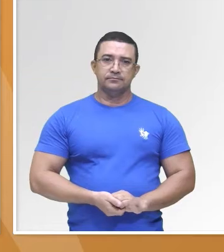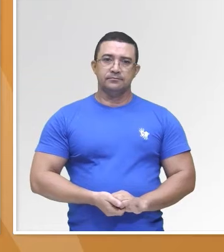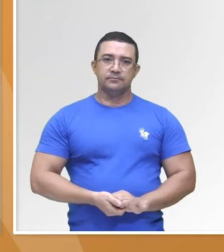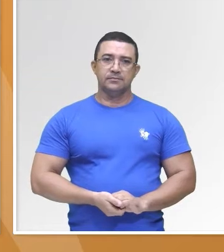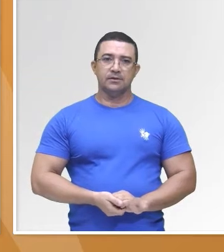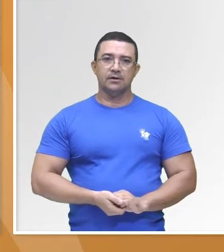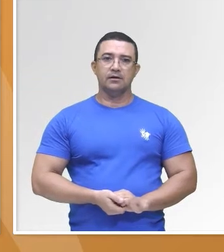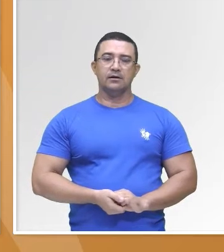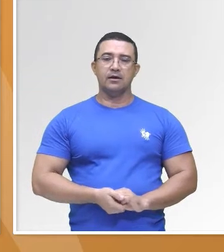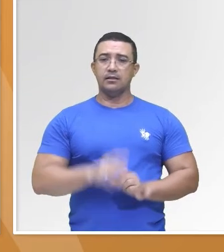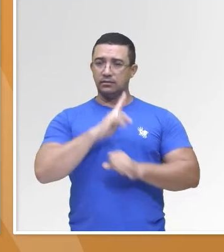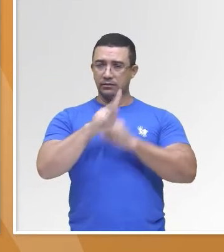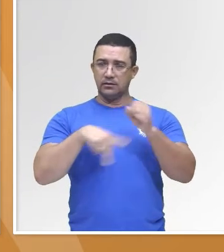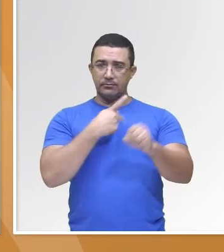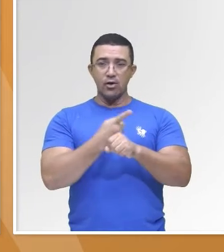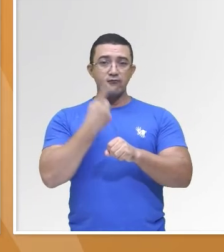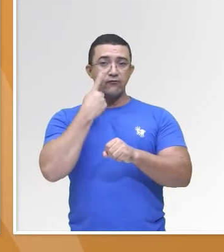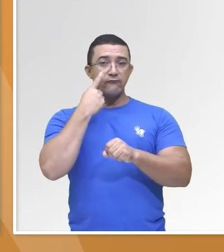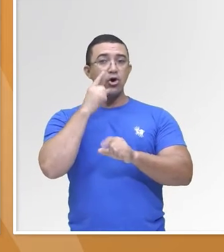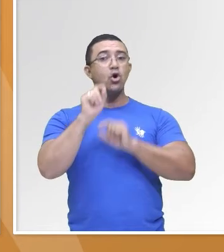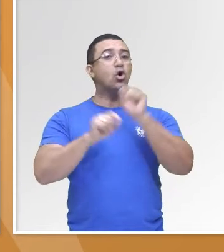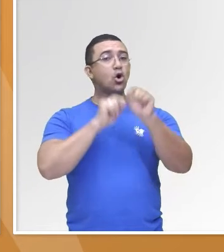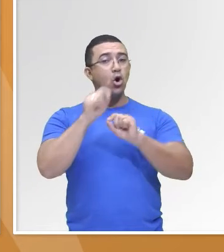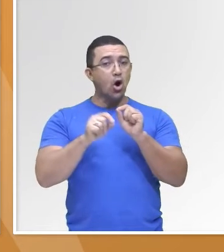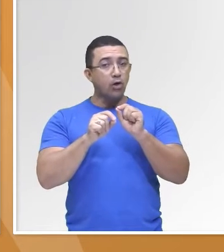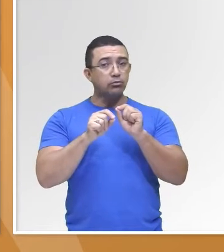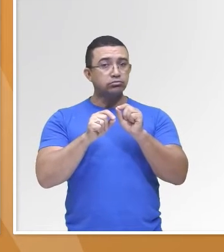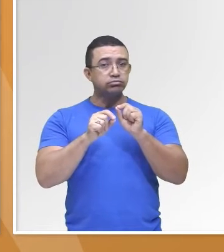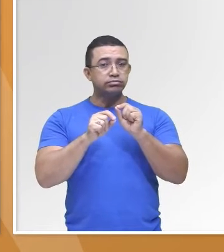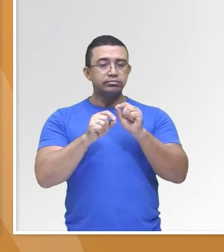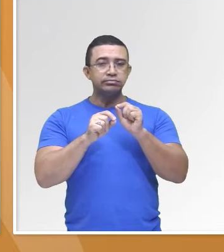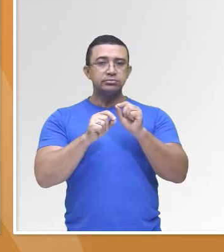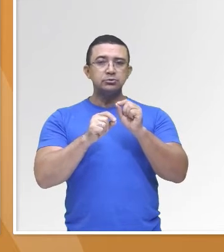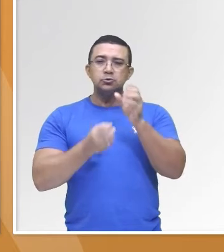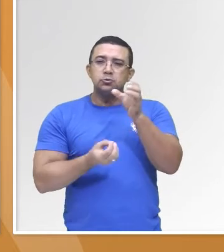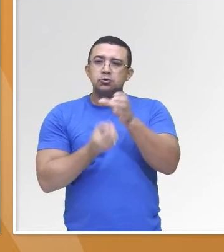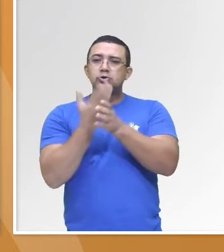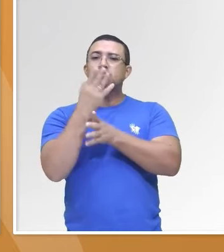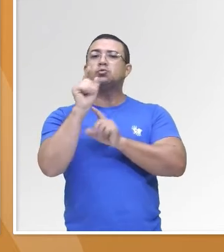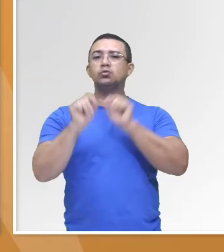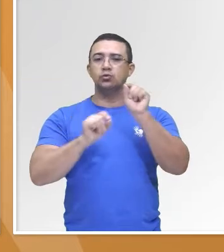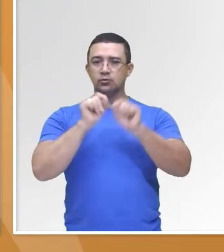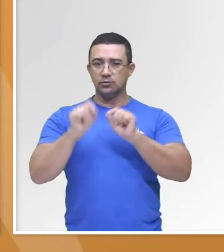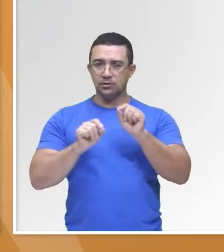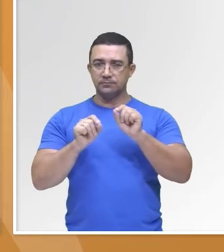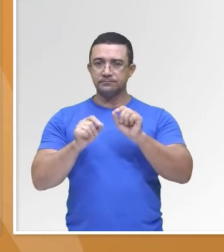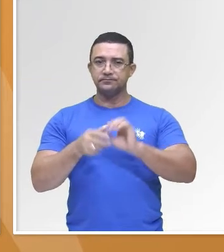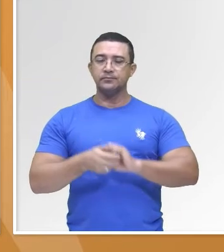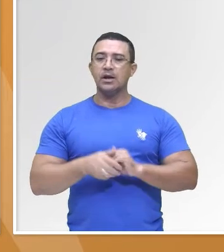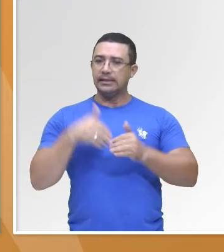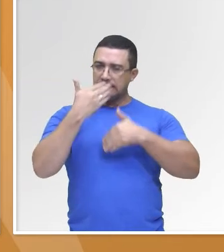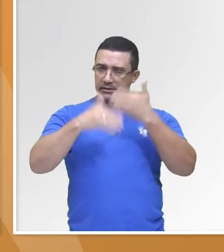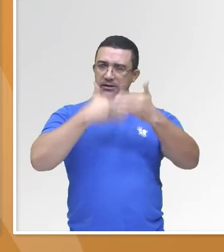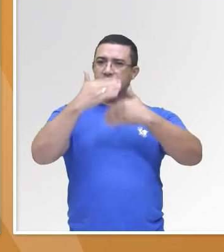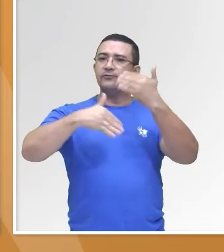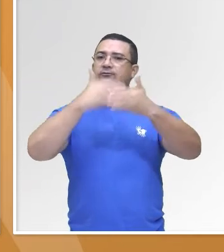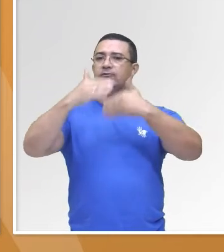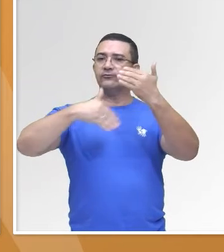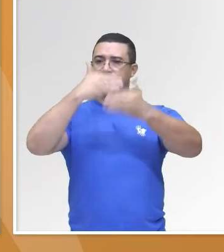se deu a implantação de indústria. Será que esses imigrantes têm alguma coisa a ver, né, com o desenvolvimento, com